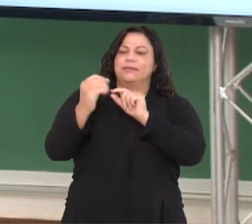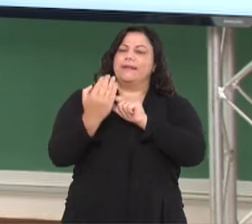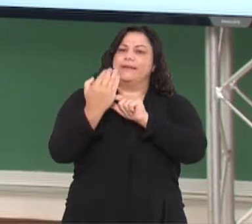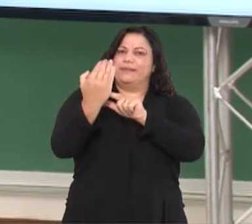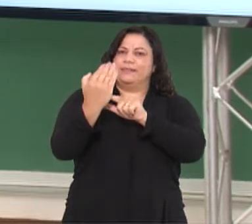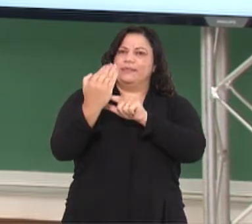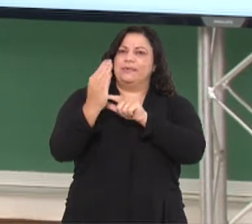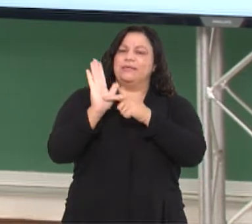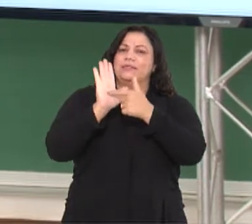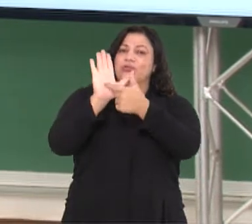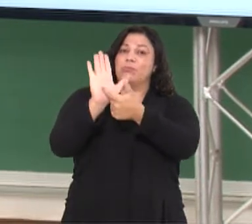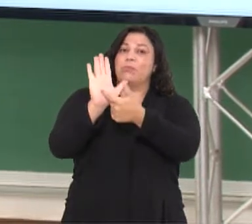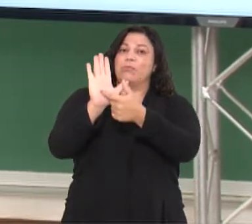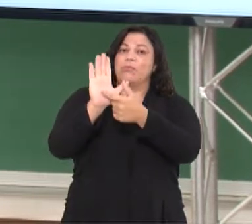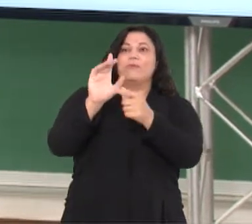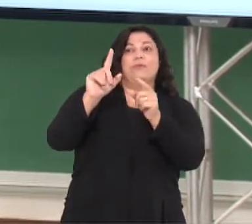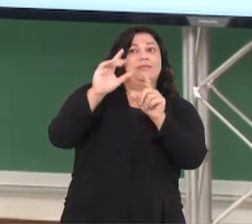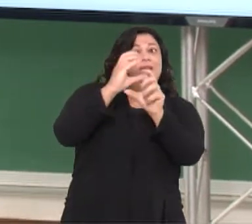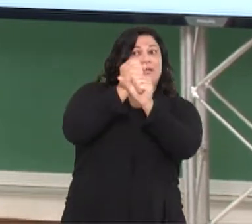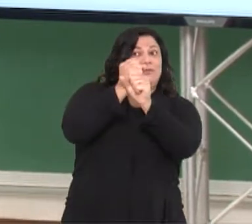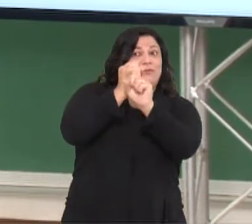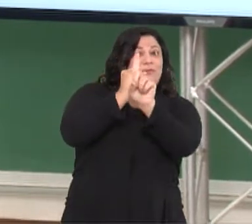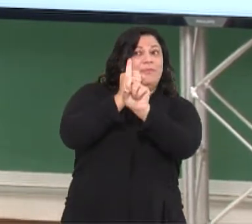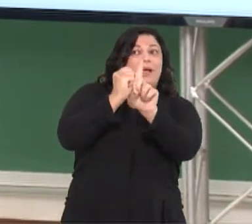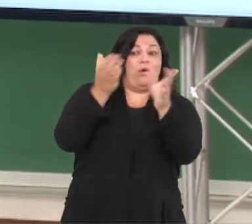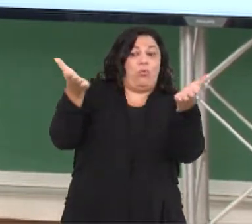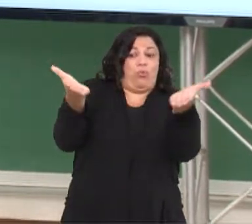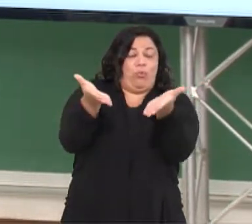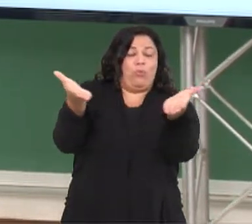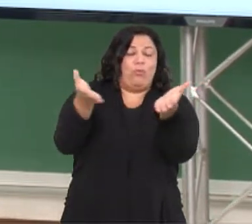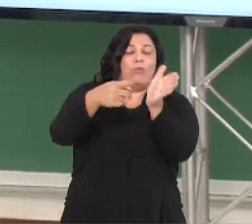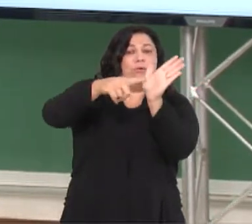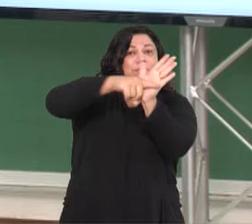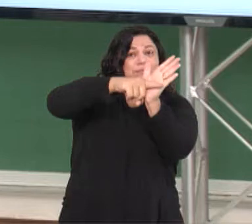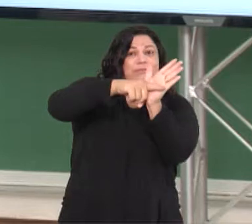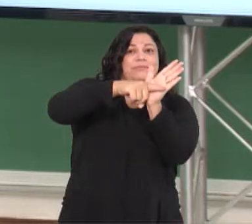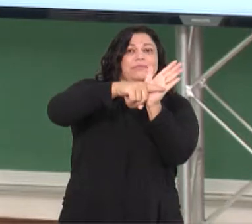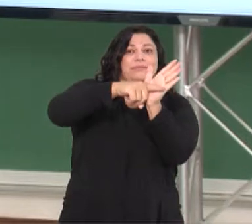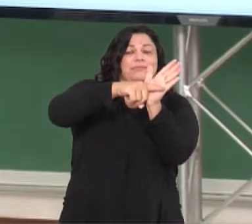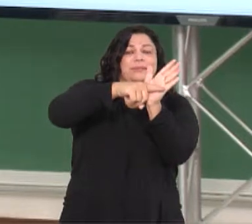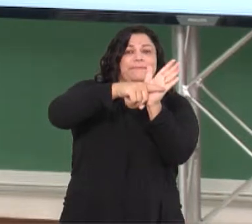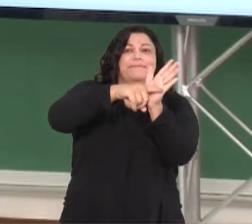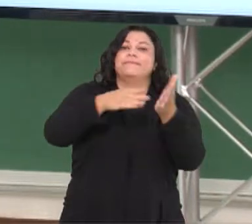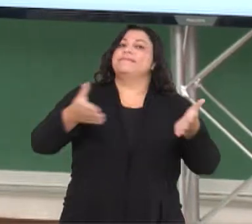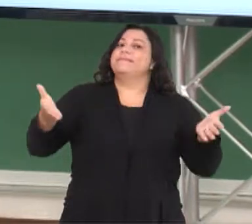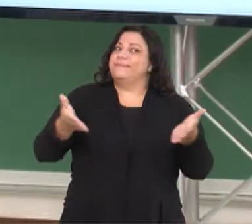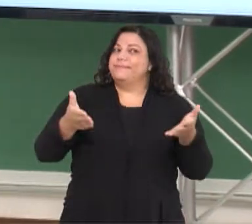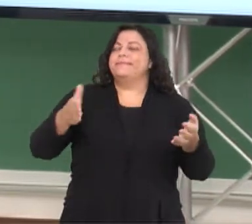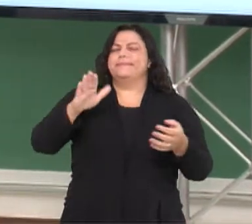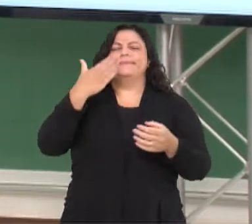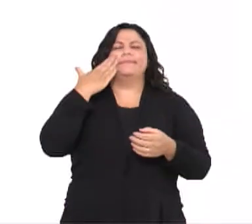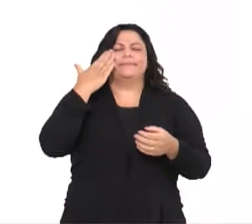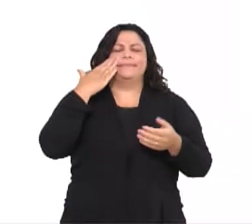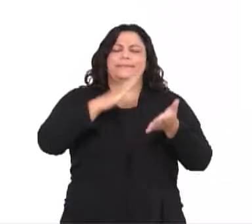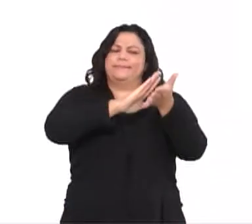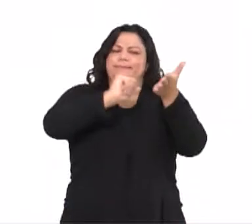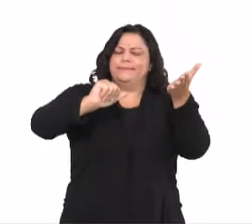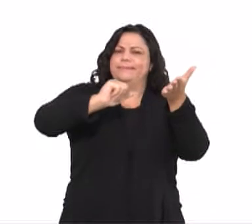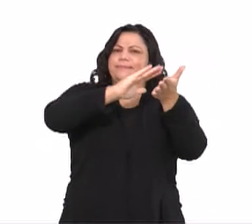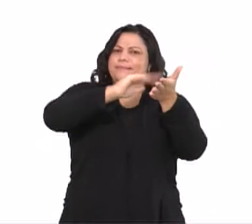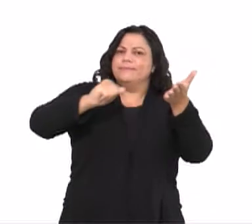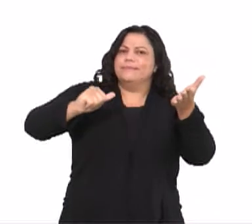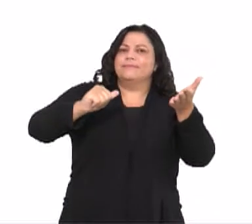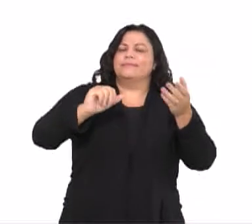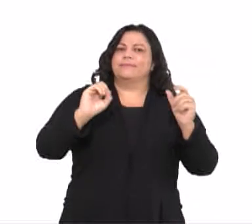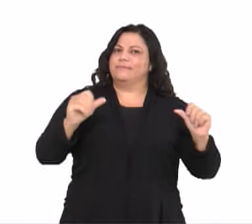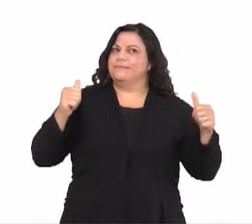mesmo grau, só que ao invés de somar, você vai subtrair. Ou seja, operação que você conhece como ninguém. Então, aqui